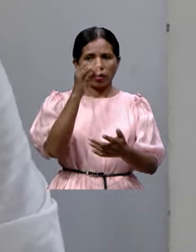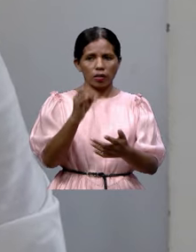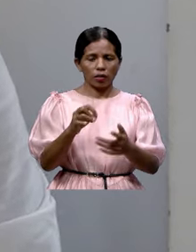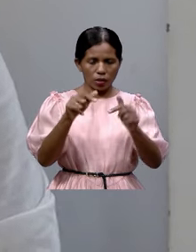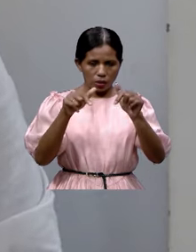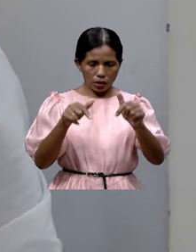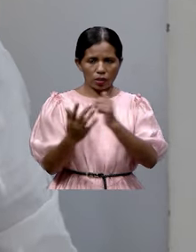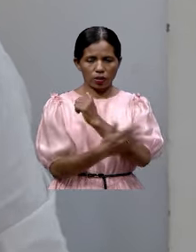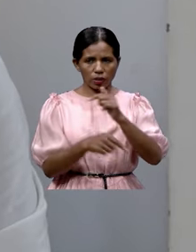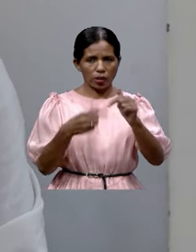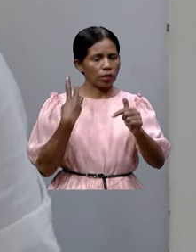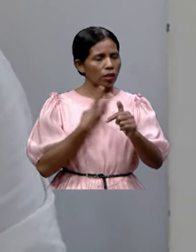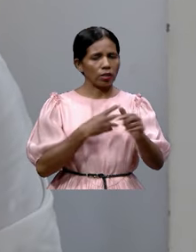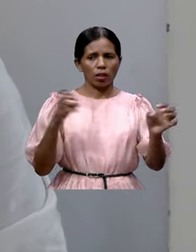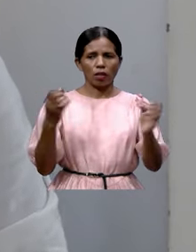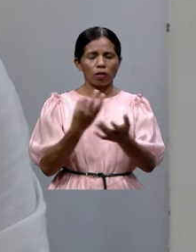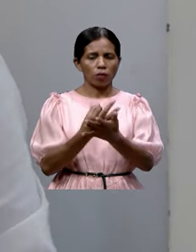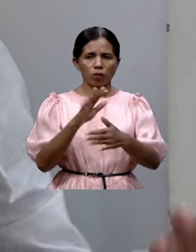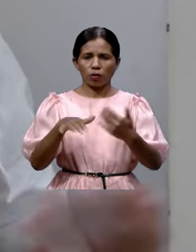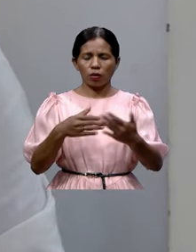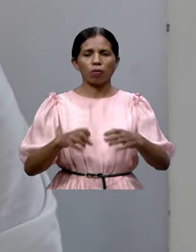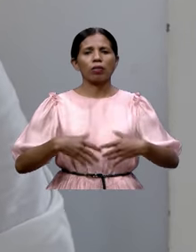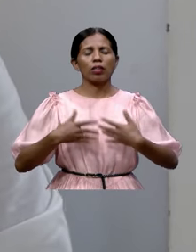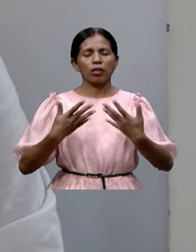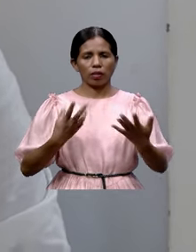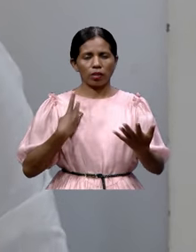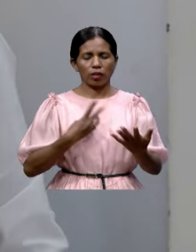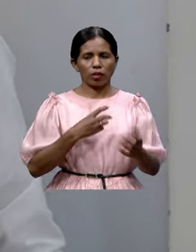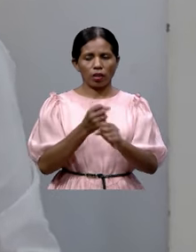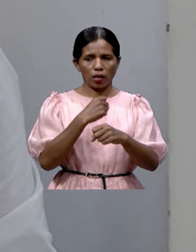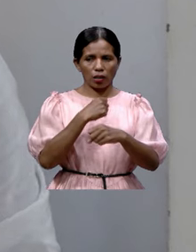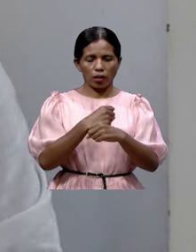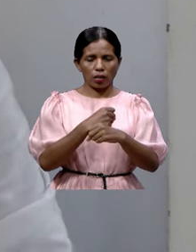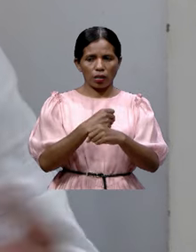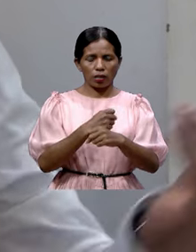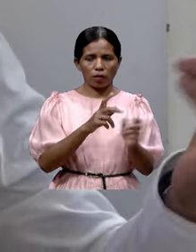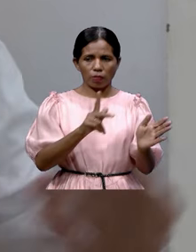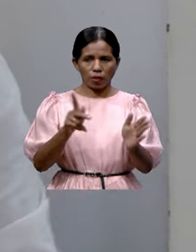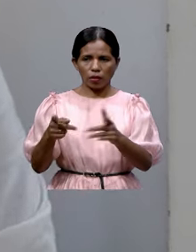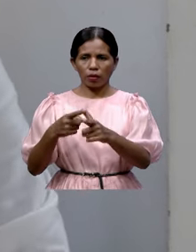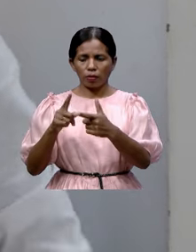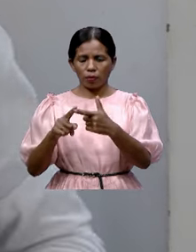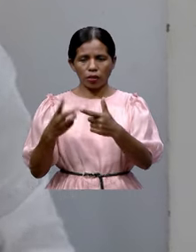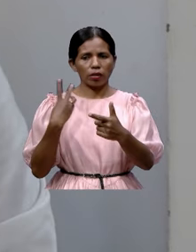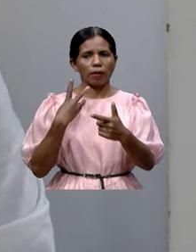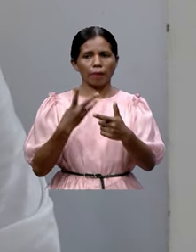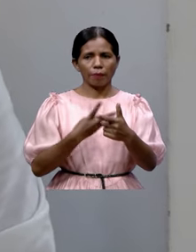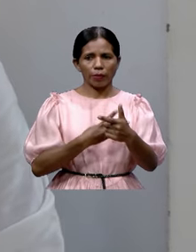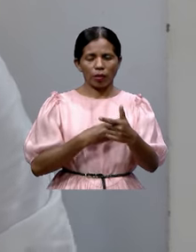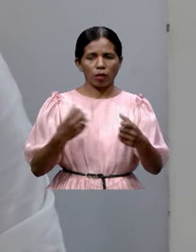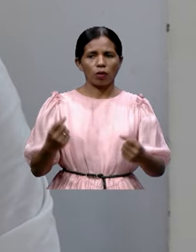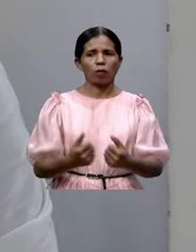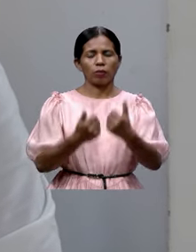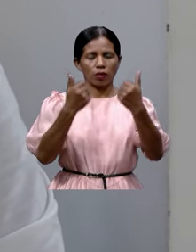hene ita la ye osan buat sirni hutu oinse ita tu halo halo itene planu depois ita bele halo competição